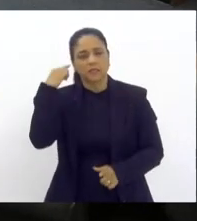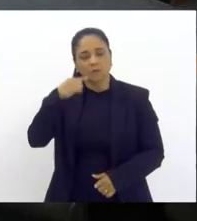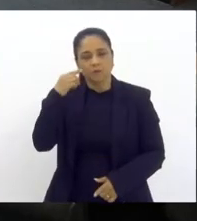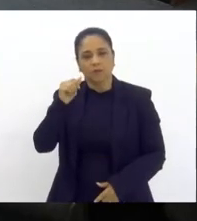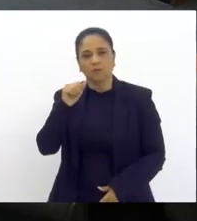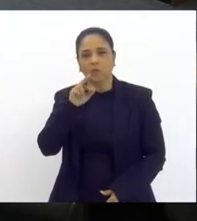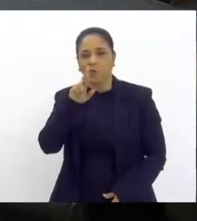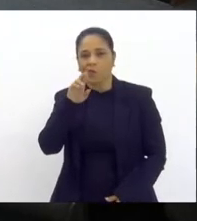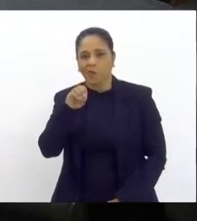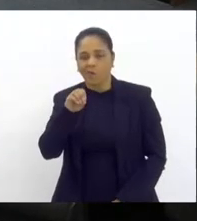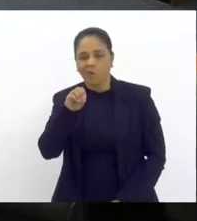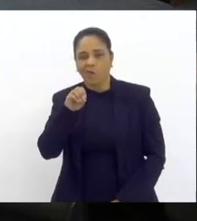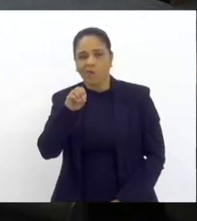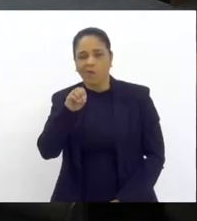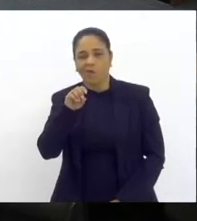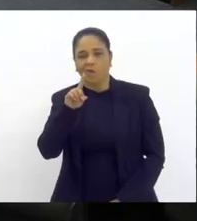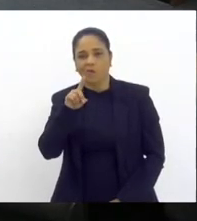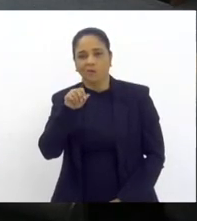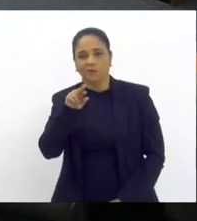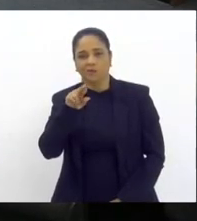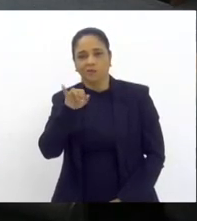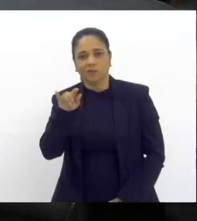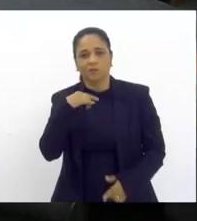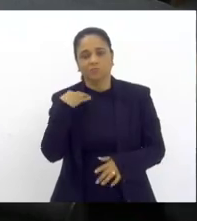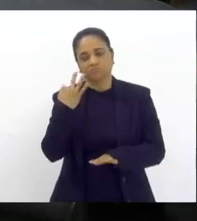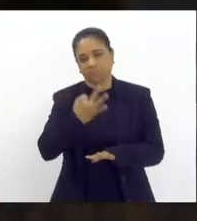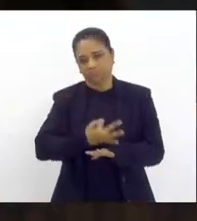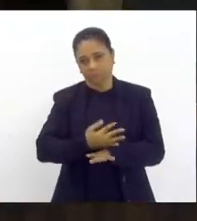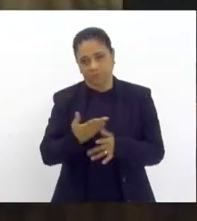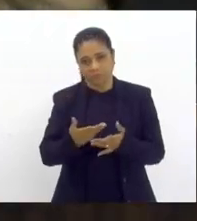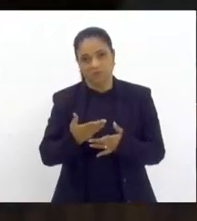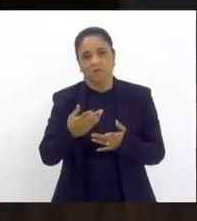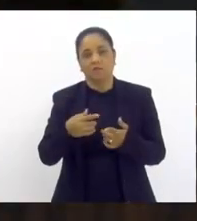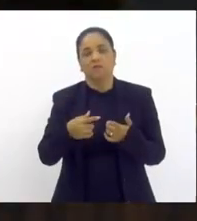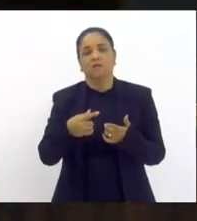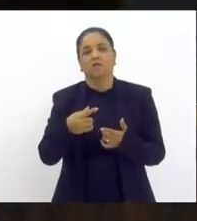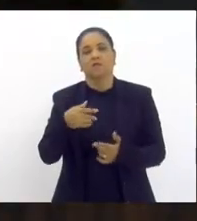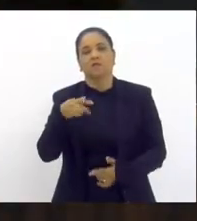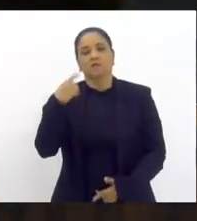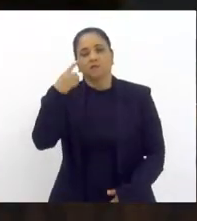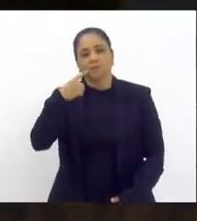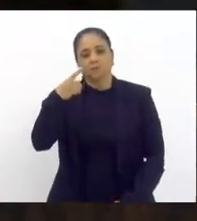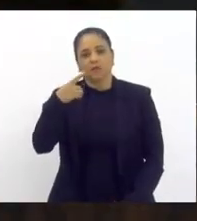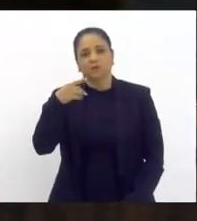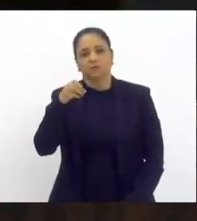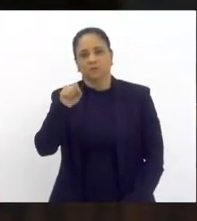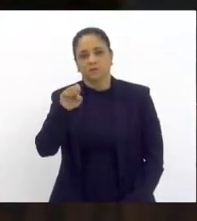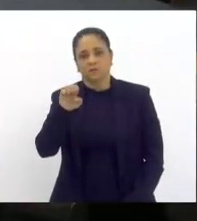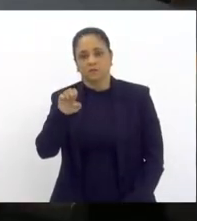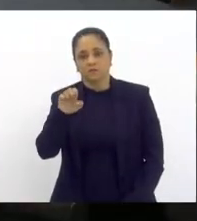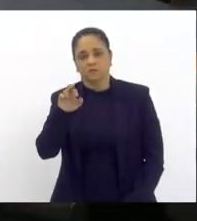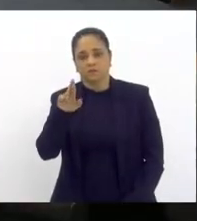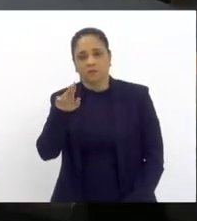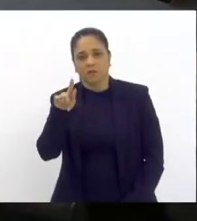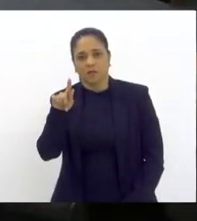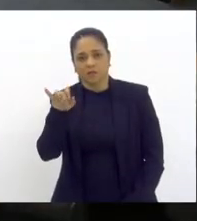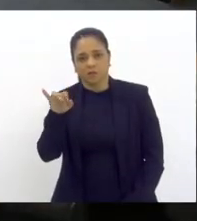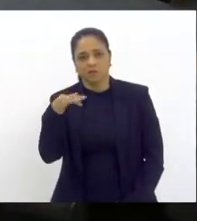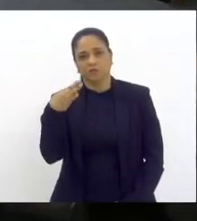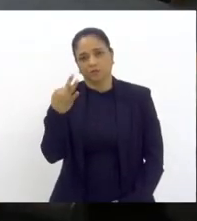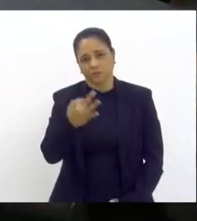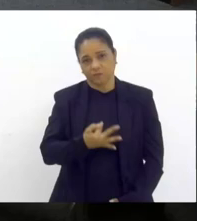Amorim, não estando presente, deputado Sérgio Fernandes, não estando presente, por